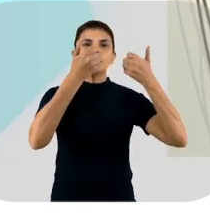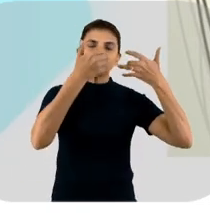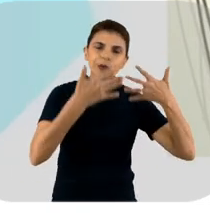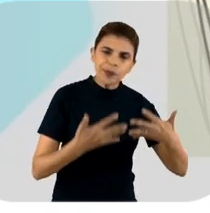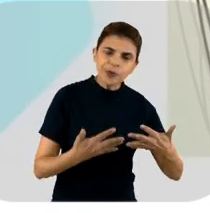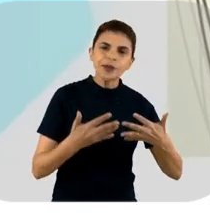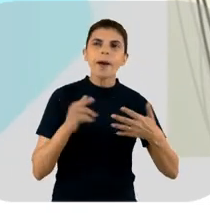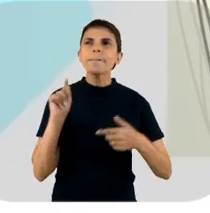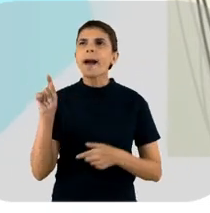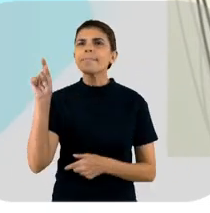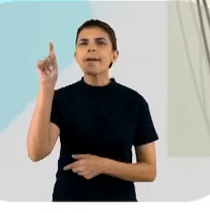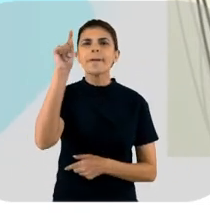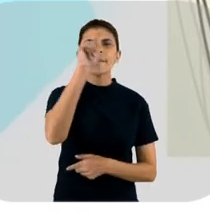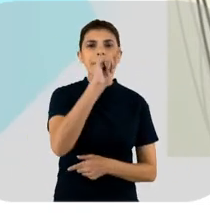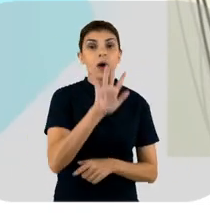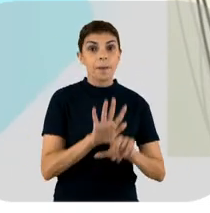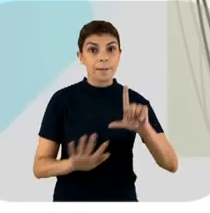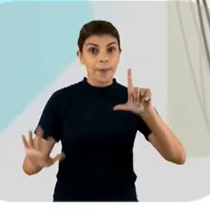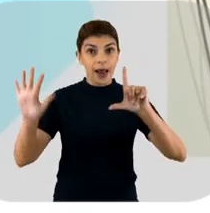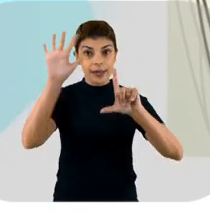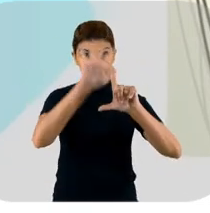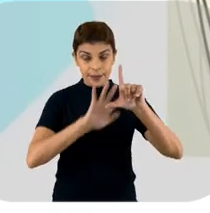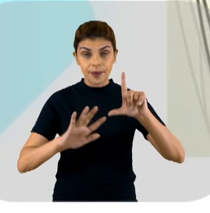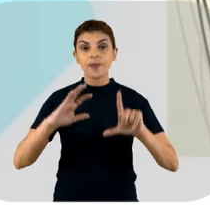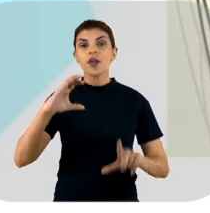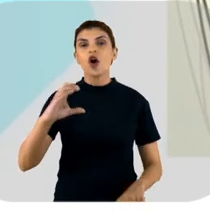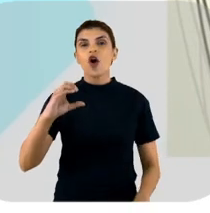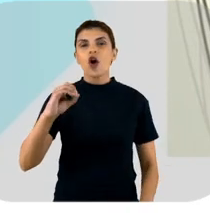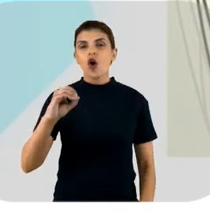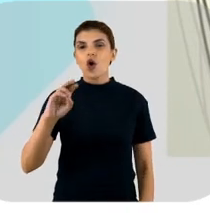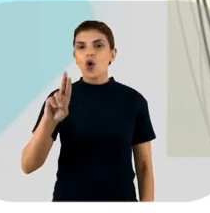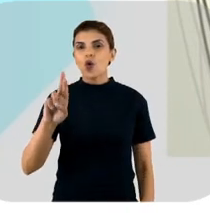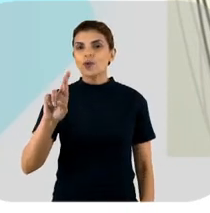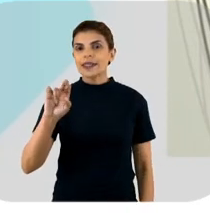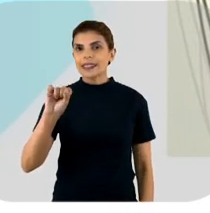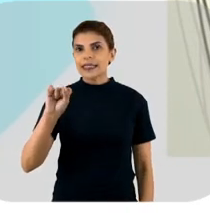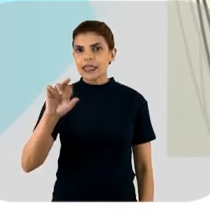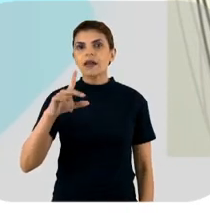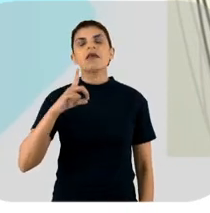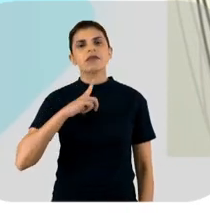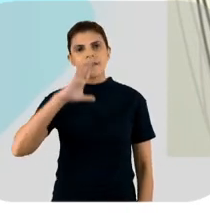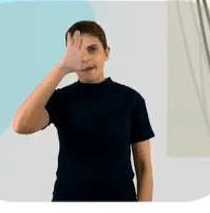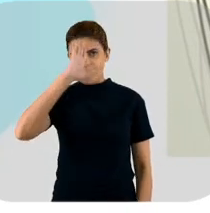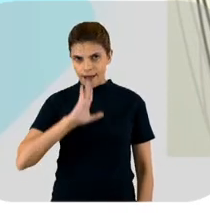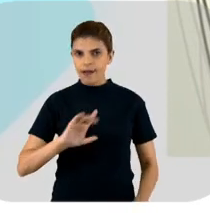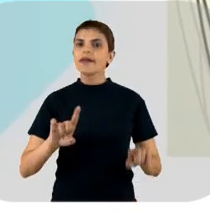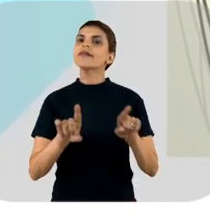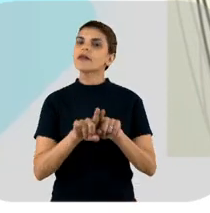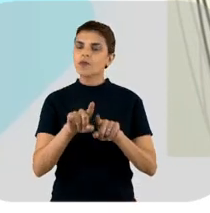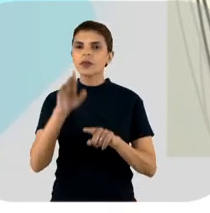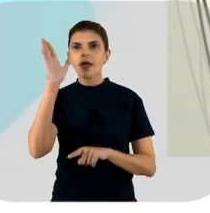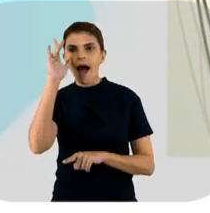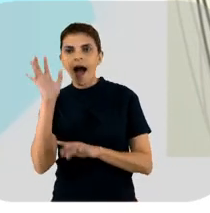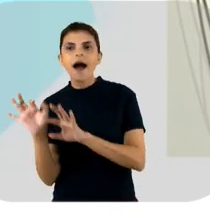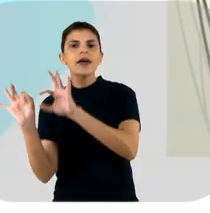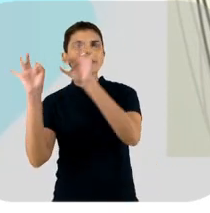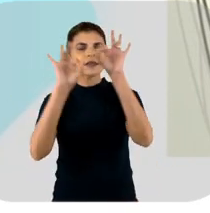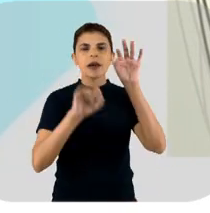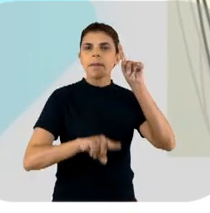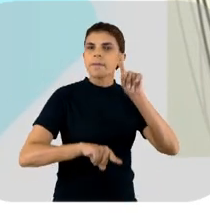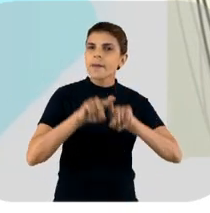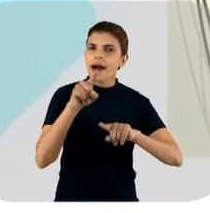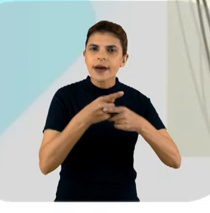Lehman, Península, e que hoje está no, na plataforma Coursera, entre outras, e que ele tem a versão gratuita que você pode acessar